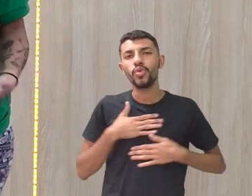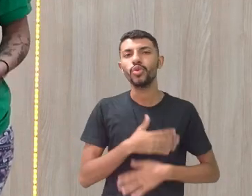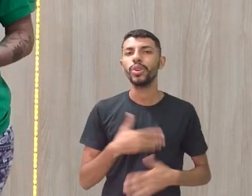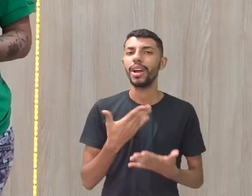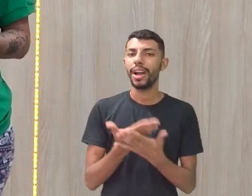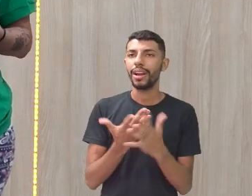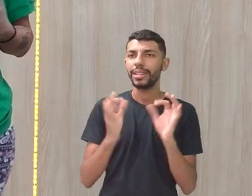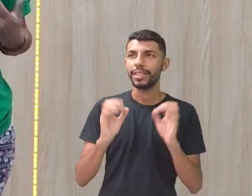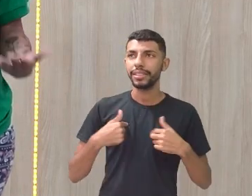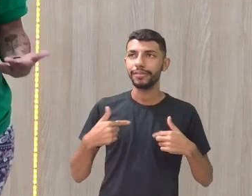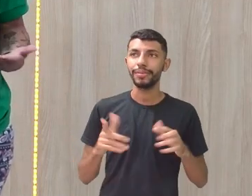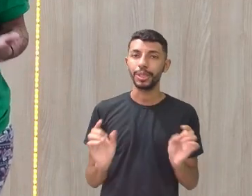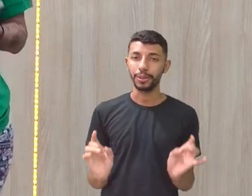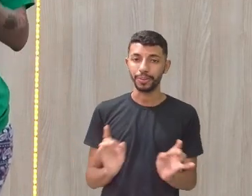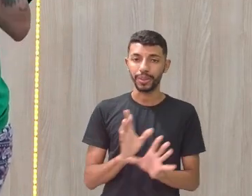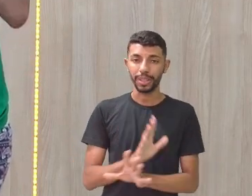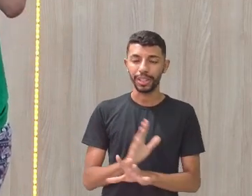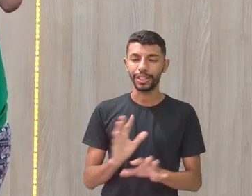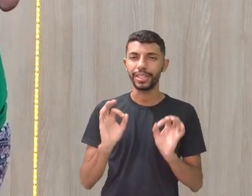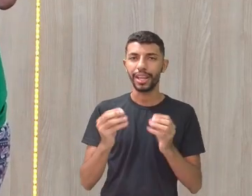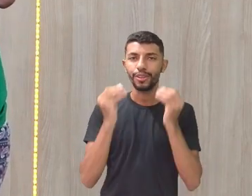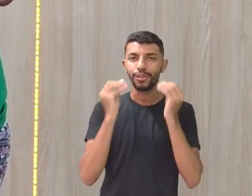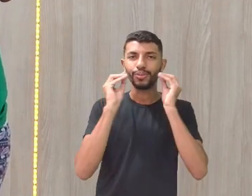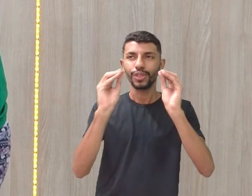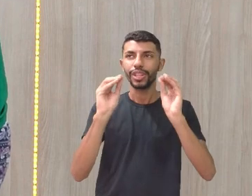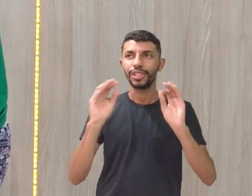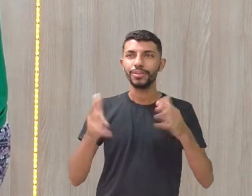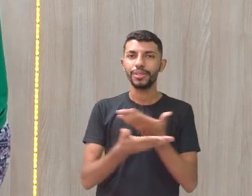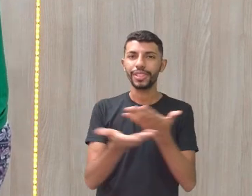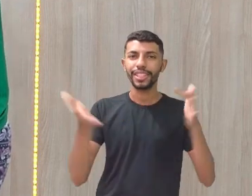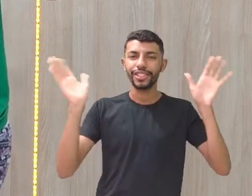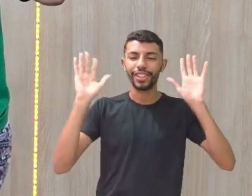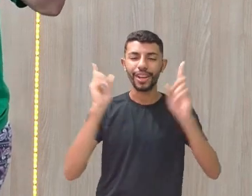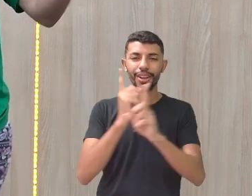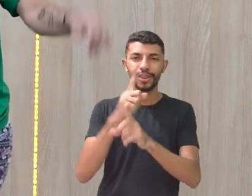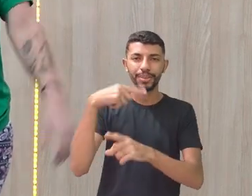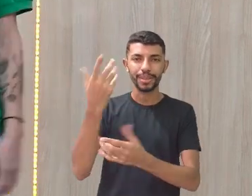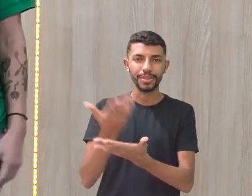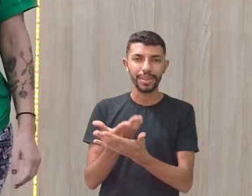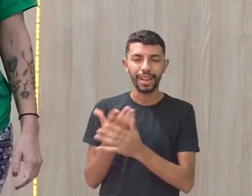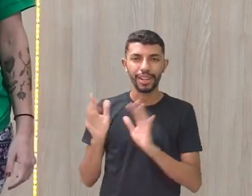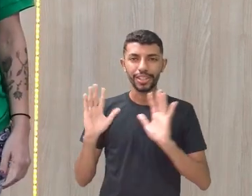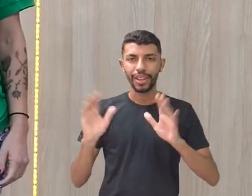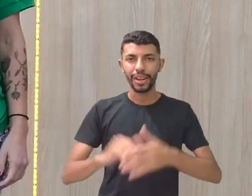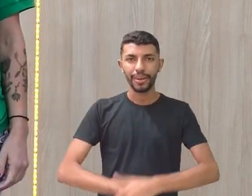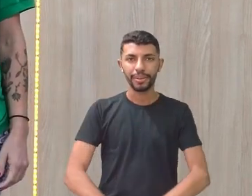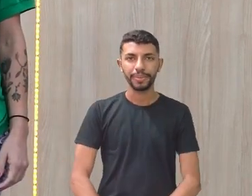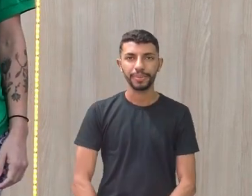aula. Eu vou ficando por aqui. Beijo bem grande, ó. E até a próxima. Tchau, tchau.